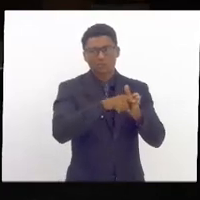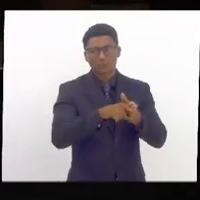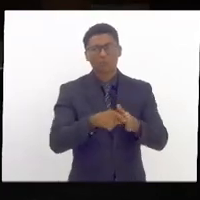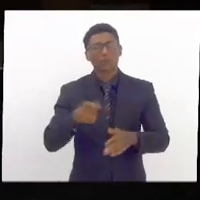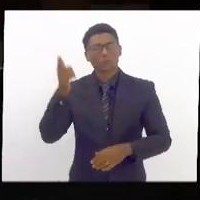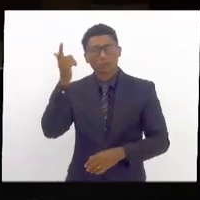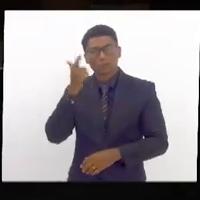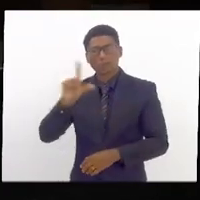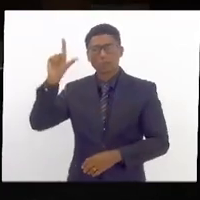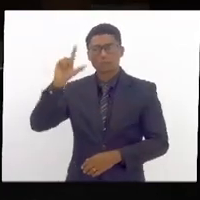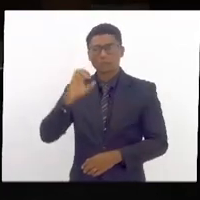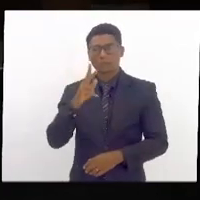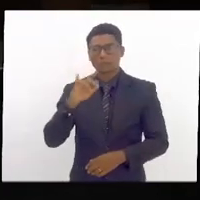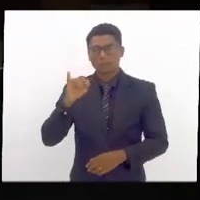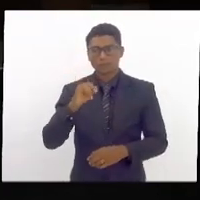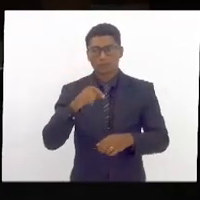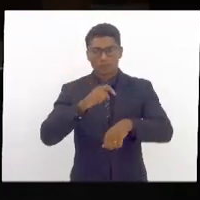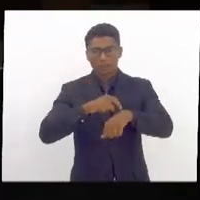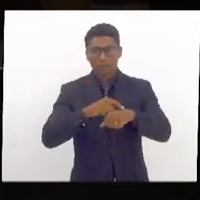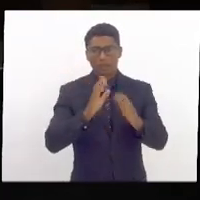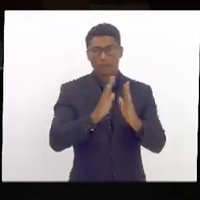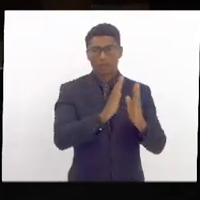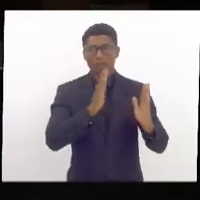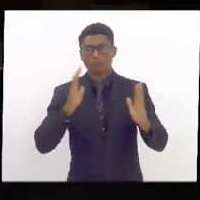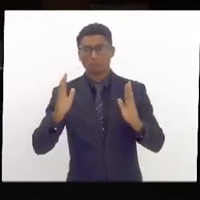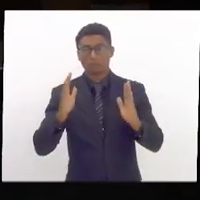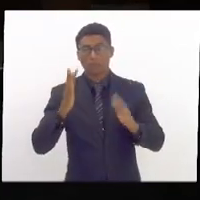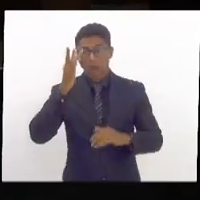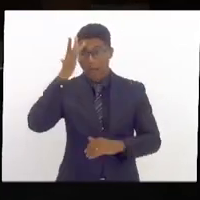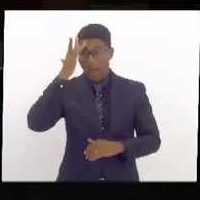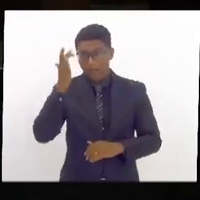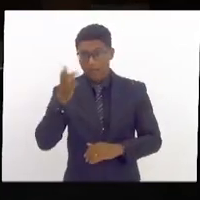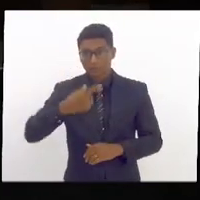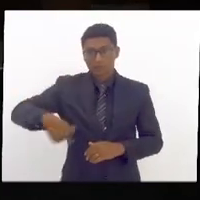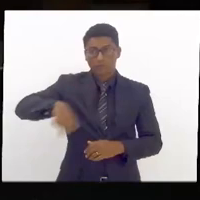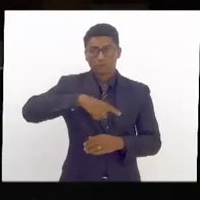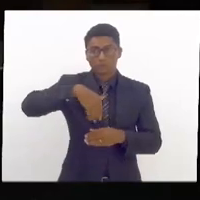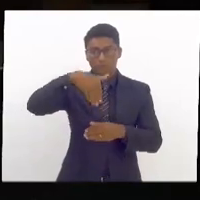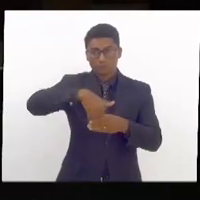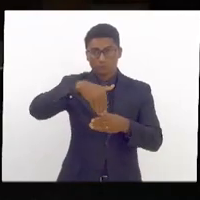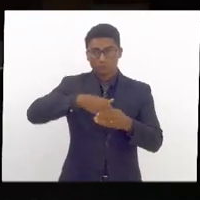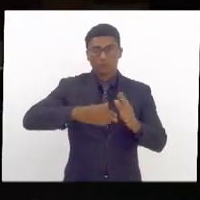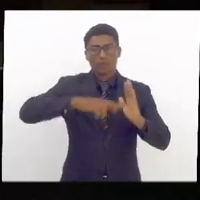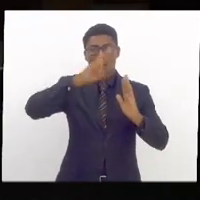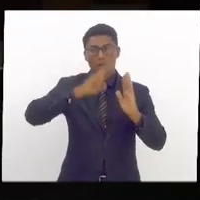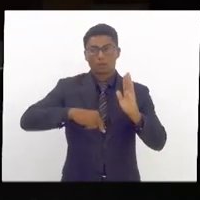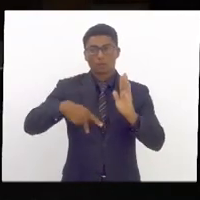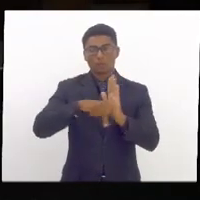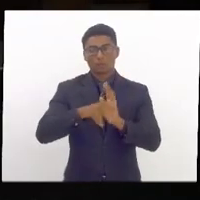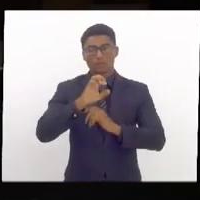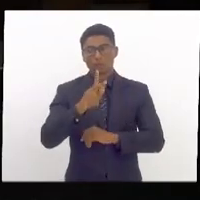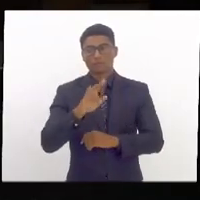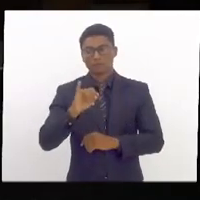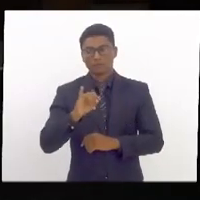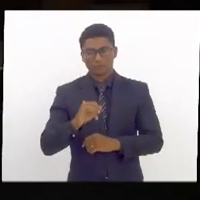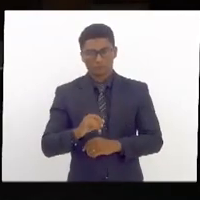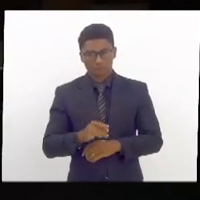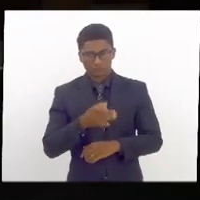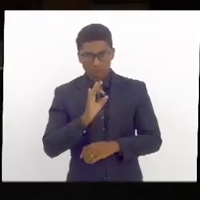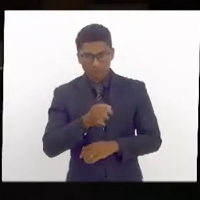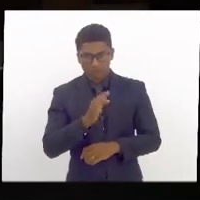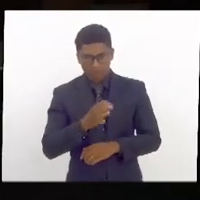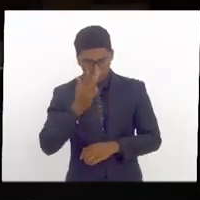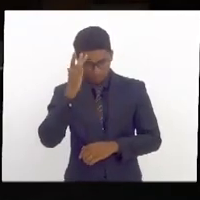uma prorrogação da CPI, e amanhã nós estaremos votando o relatório da CPI, certo, deputado Valdec? Deputado Valdec, minha mãe que